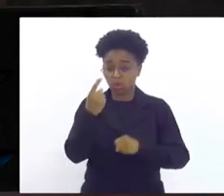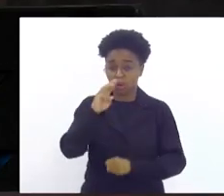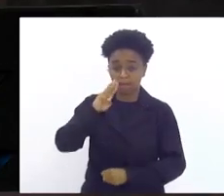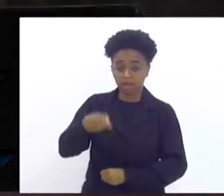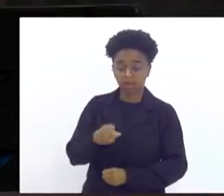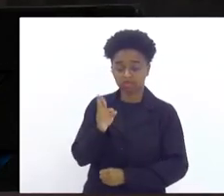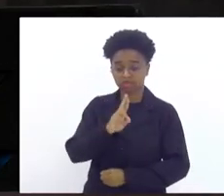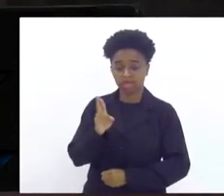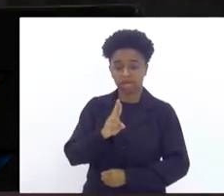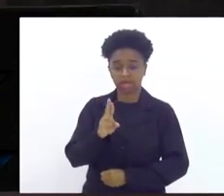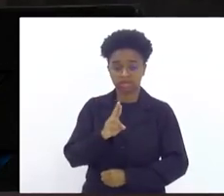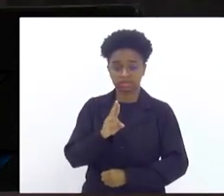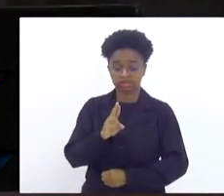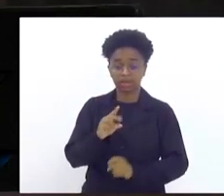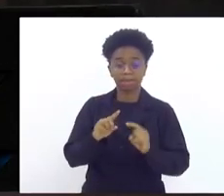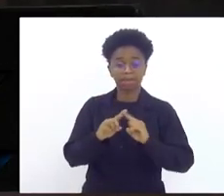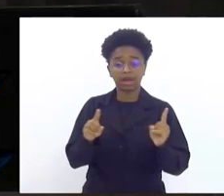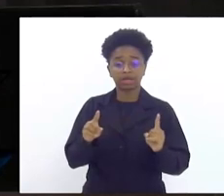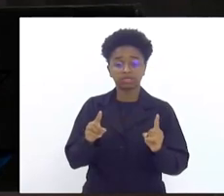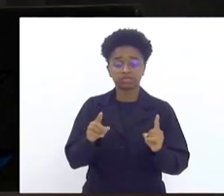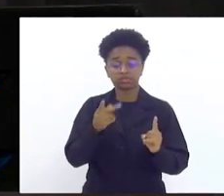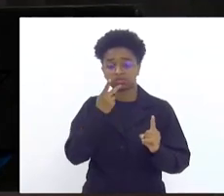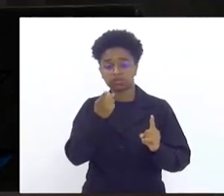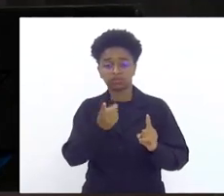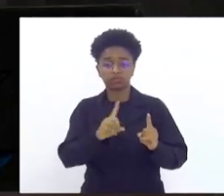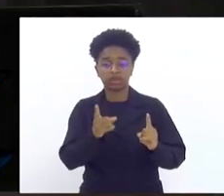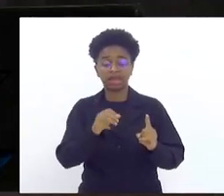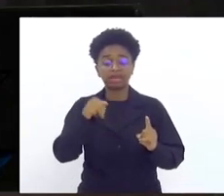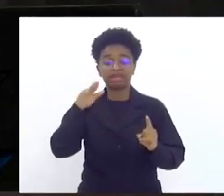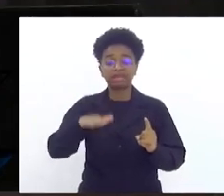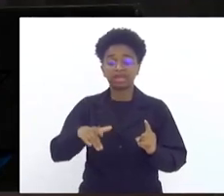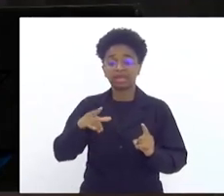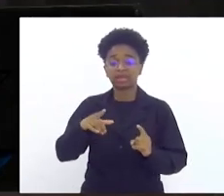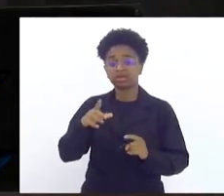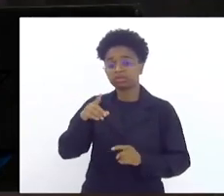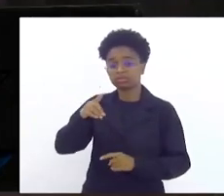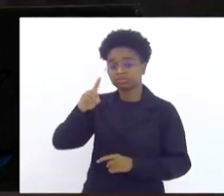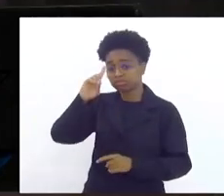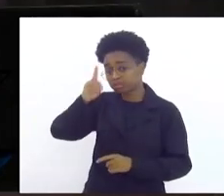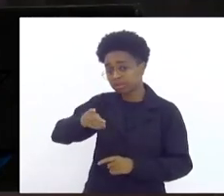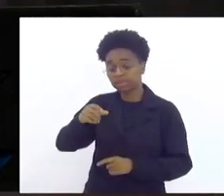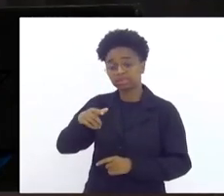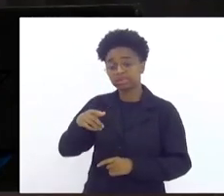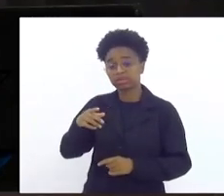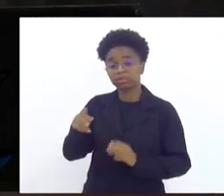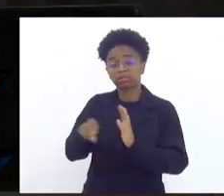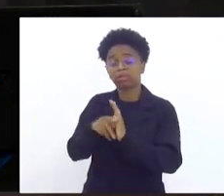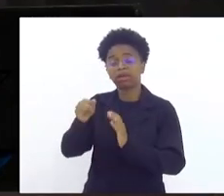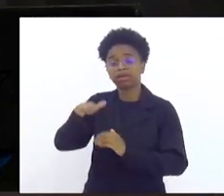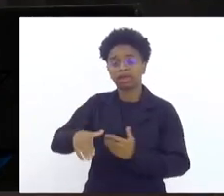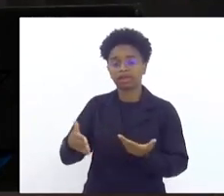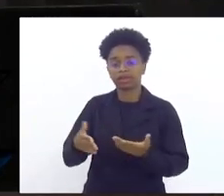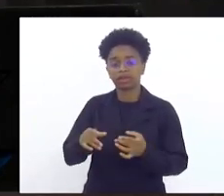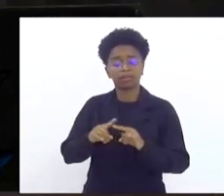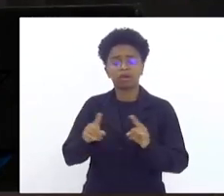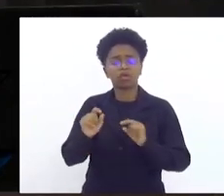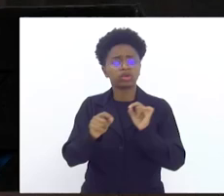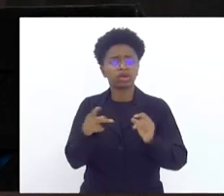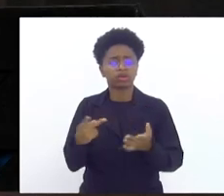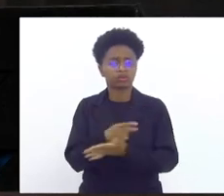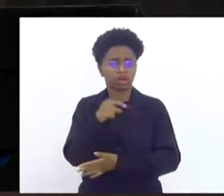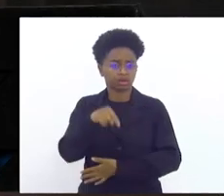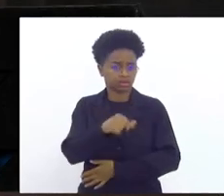e não tiveram a decência de dizer nem de quem aquela mansão pertencia que tem que diabo é isso que tá acontecendo no Rio de Janeiro